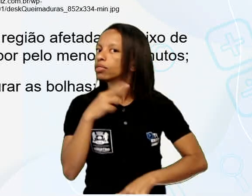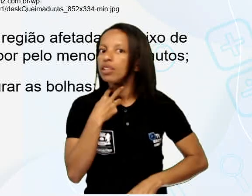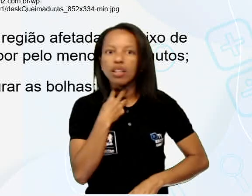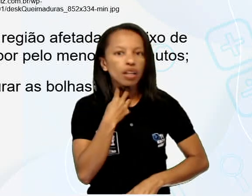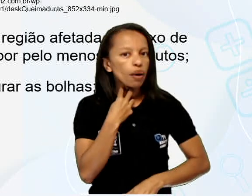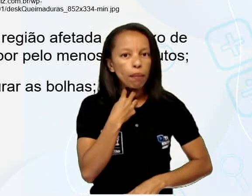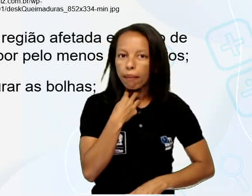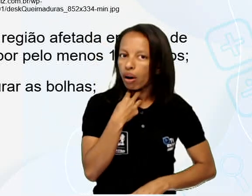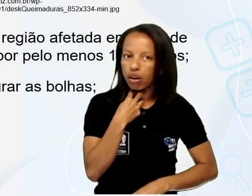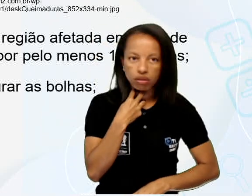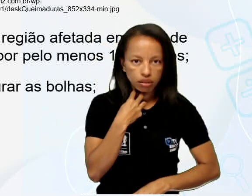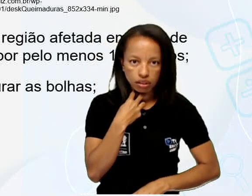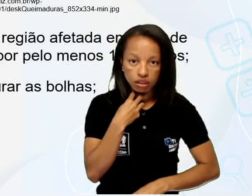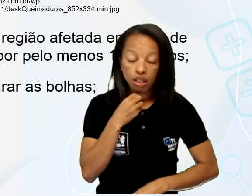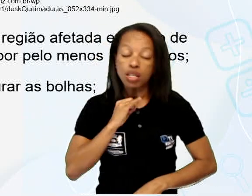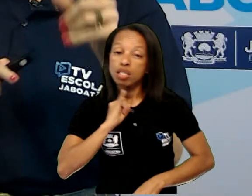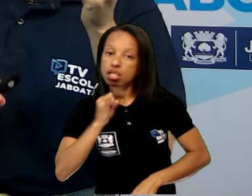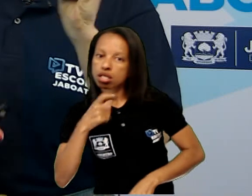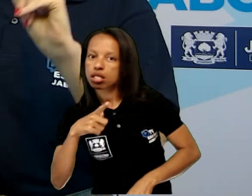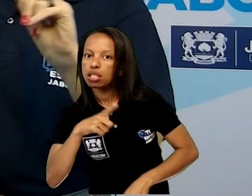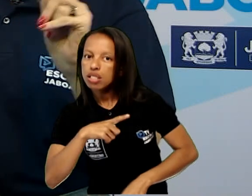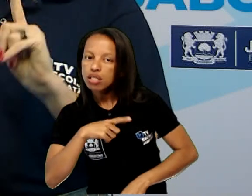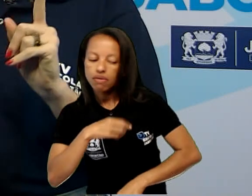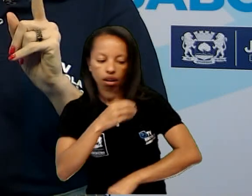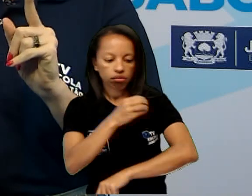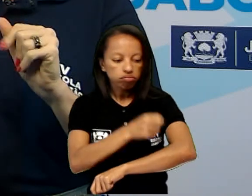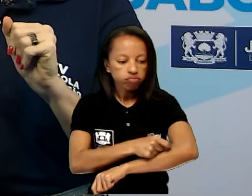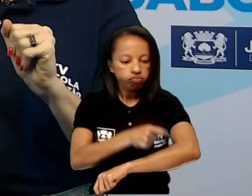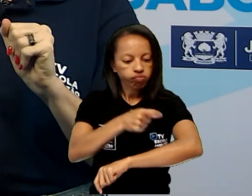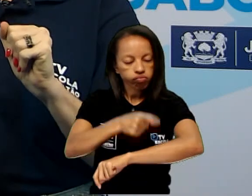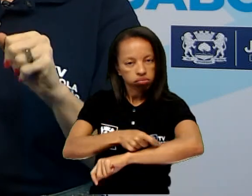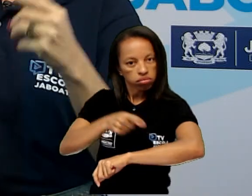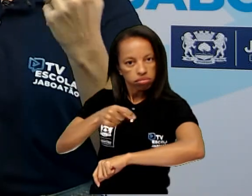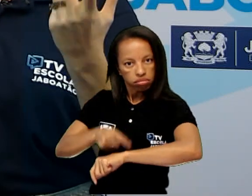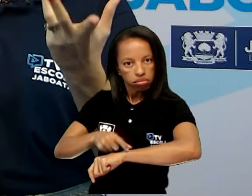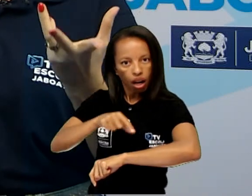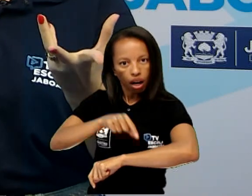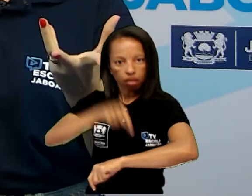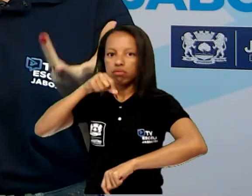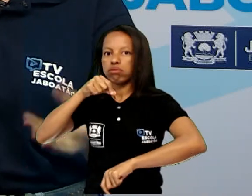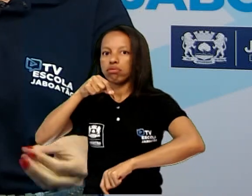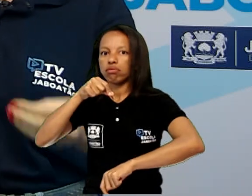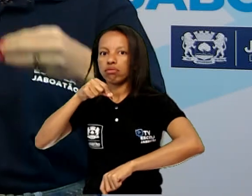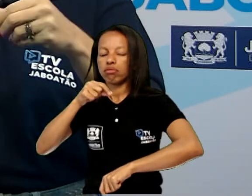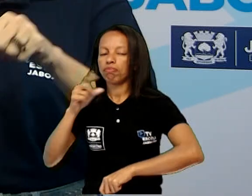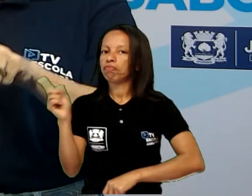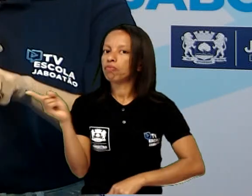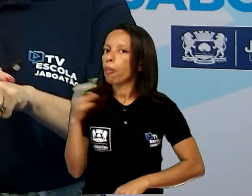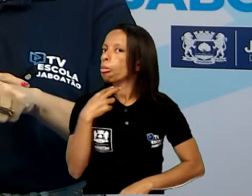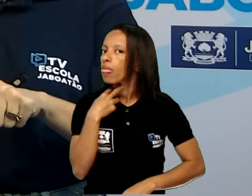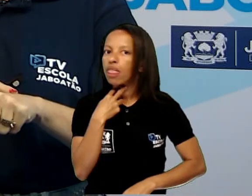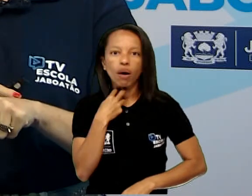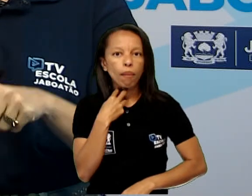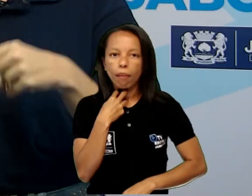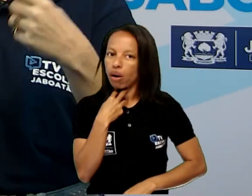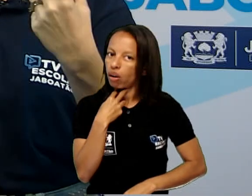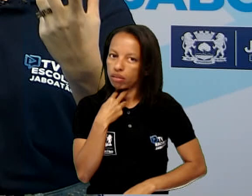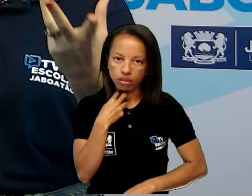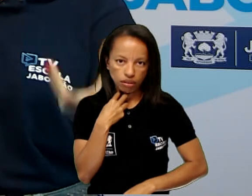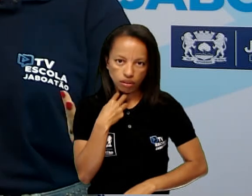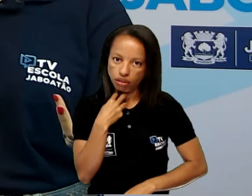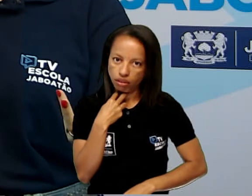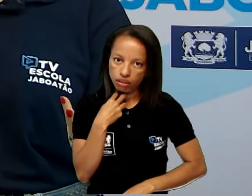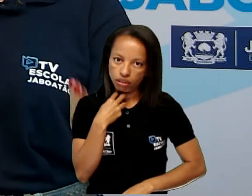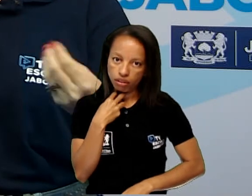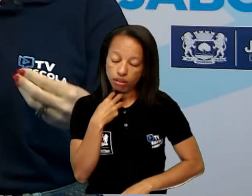queimadura formar aquelas bolinhas, não estoura as bolhas não, tá? Porque pode infeccionar e deixar aquela área ainda